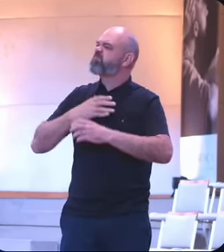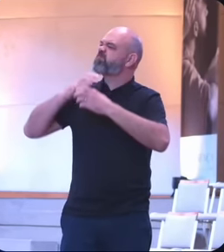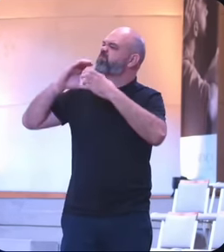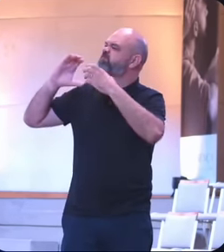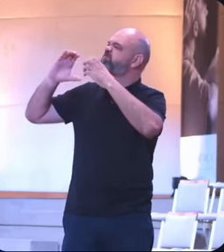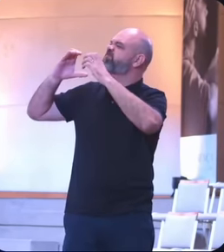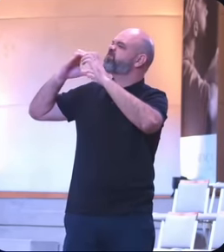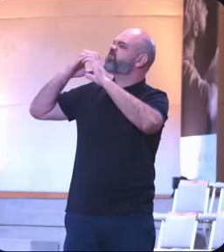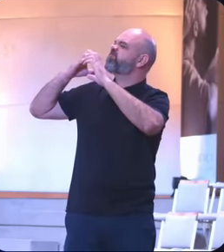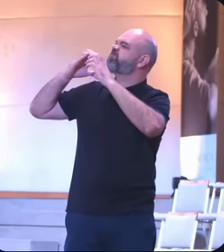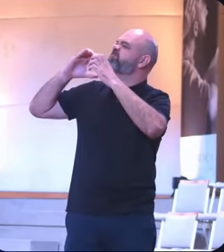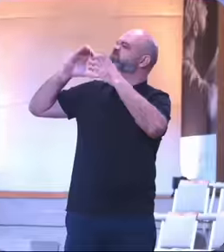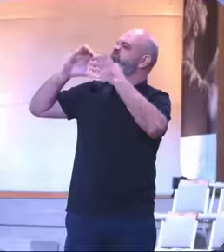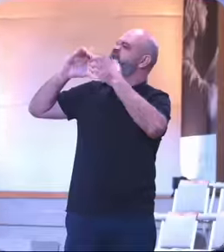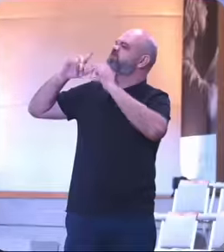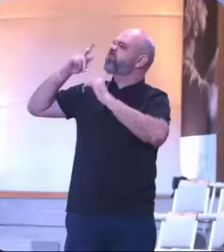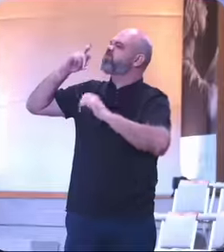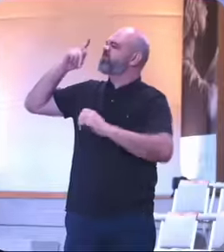bondade.